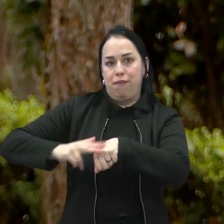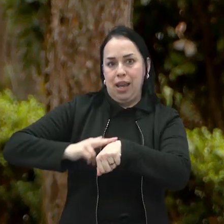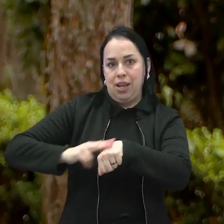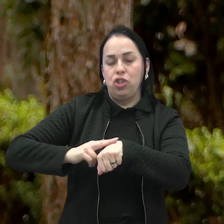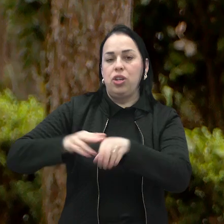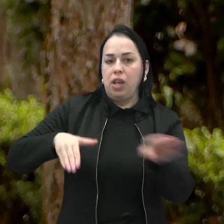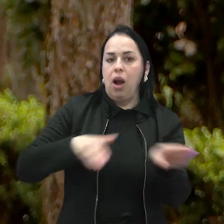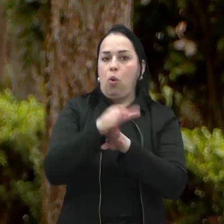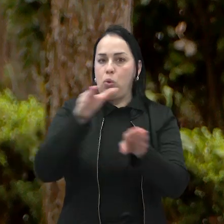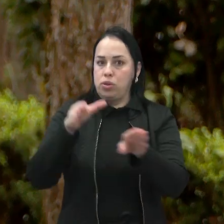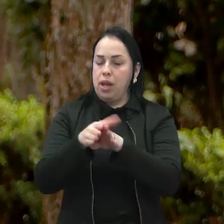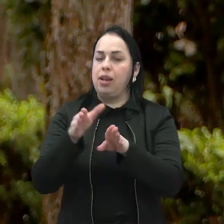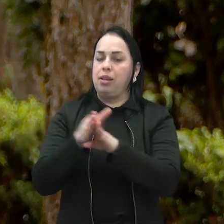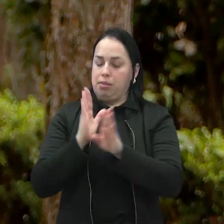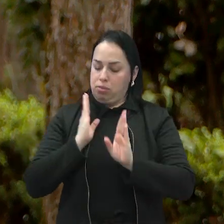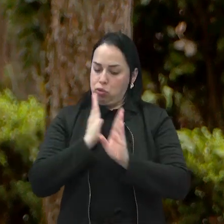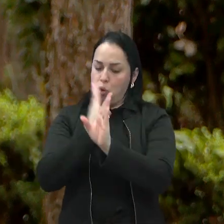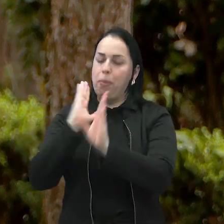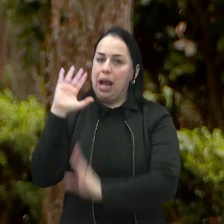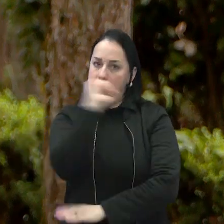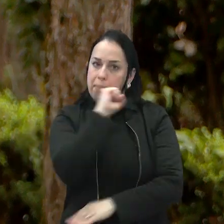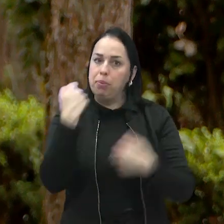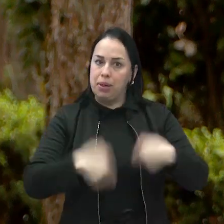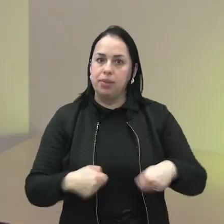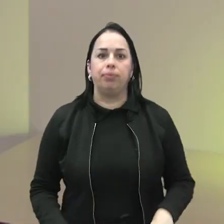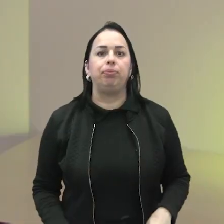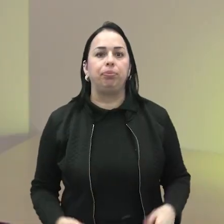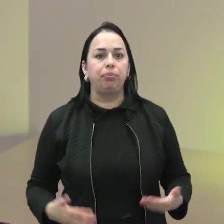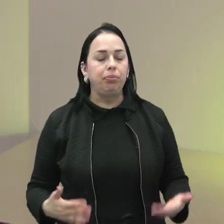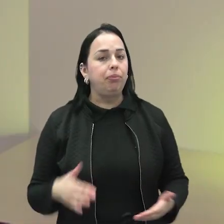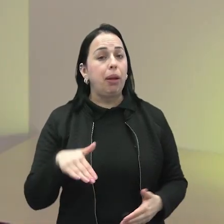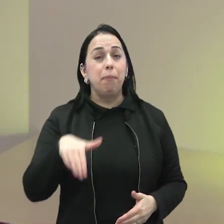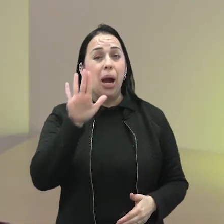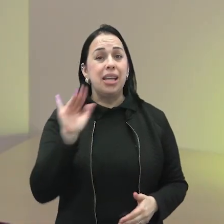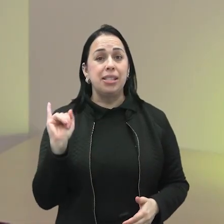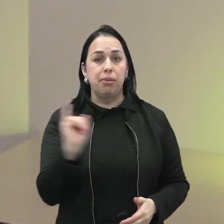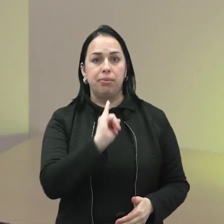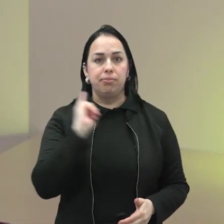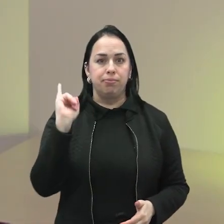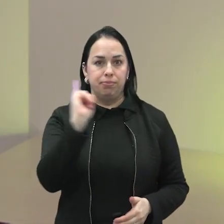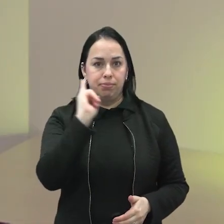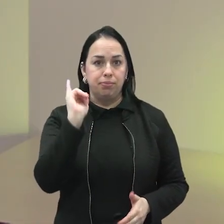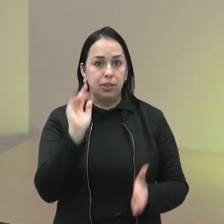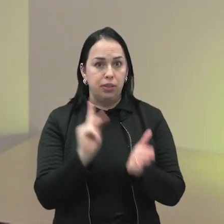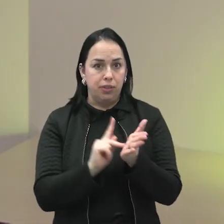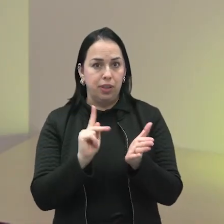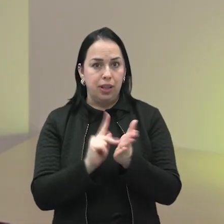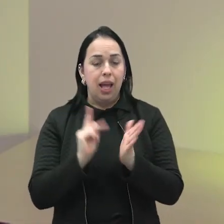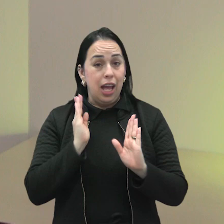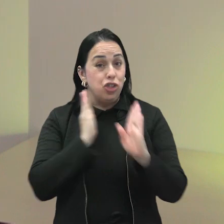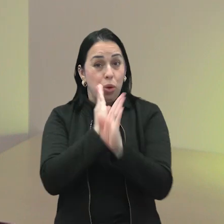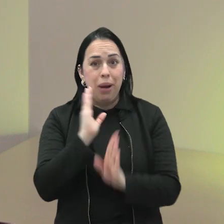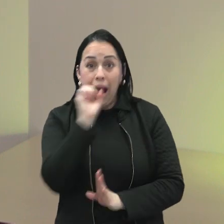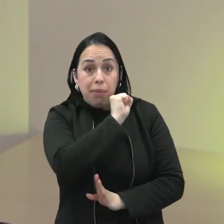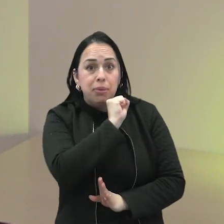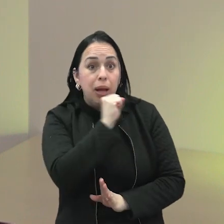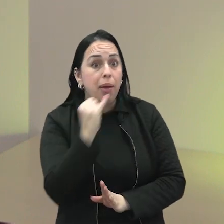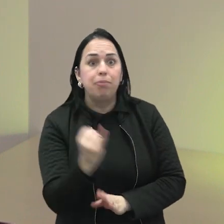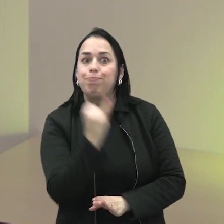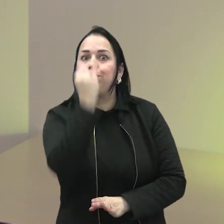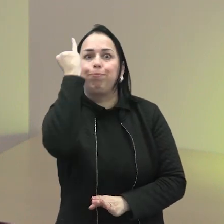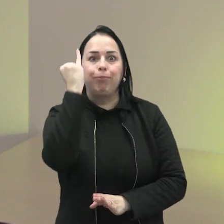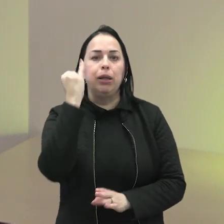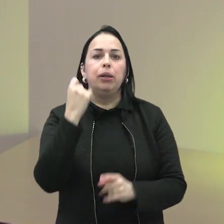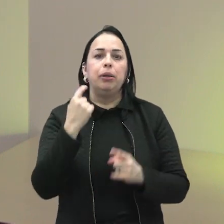e, principalmente, do diagnóstico precoce. O mais importante, na verdade, é o diagnóstico precoce, porque